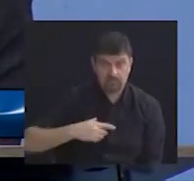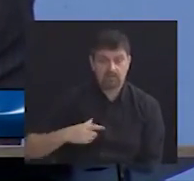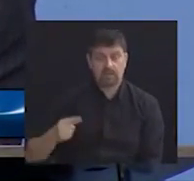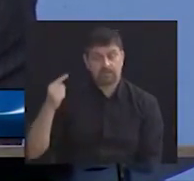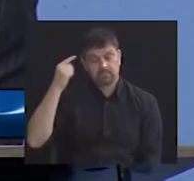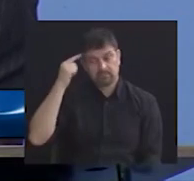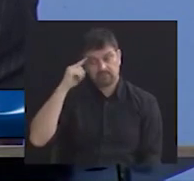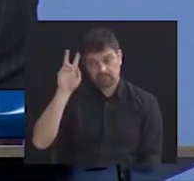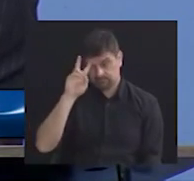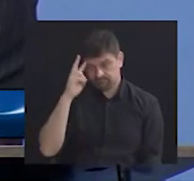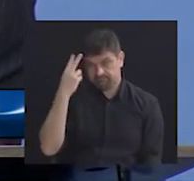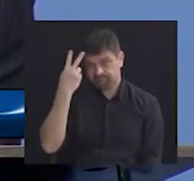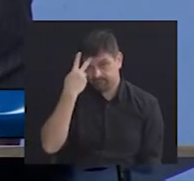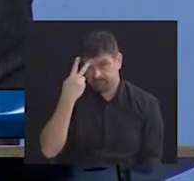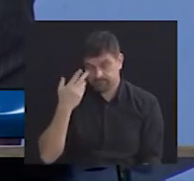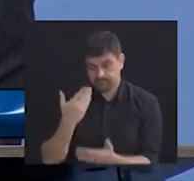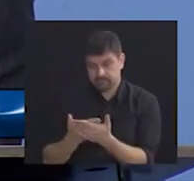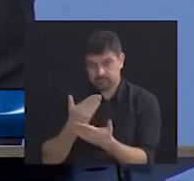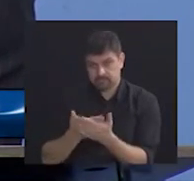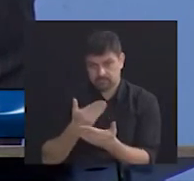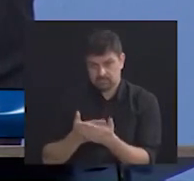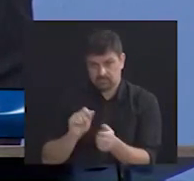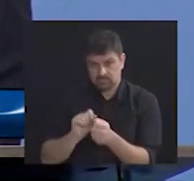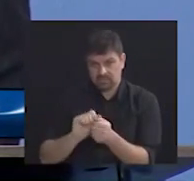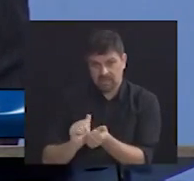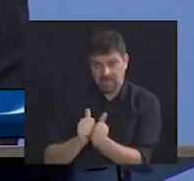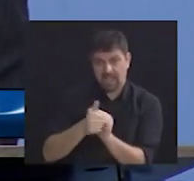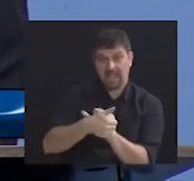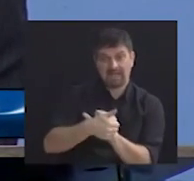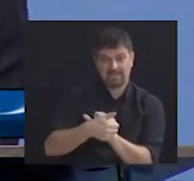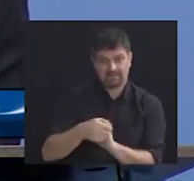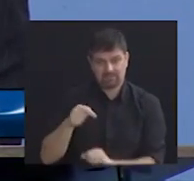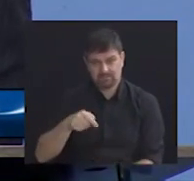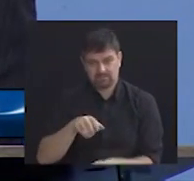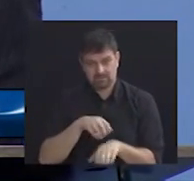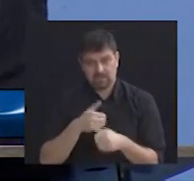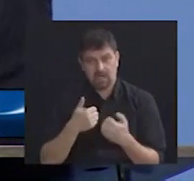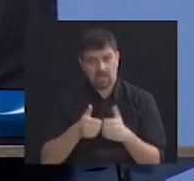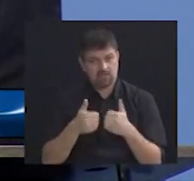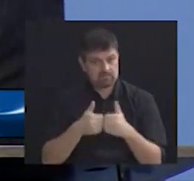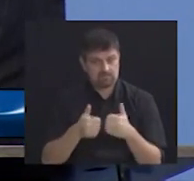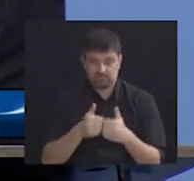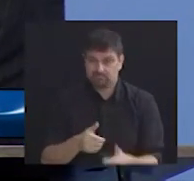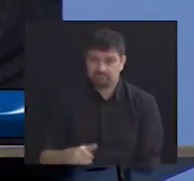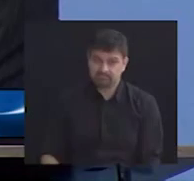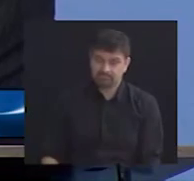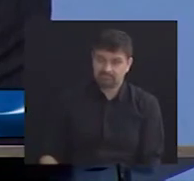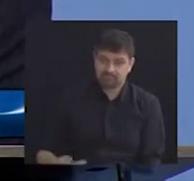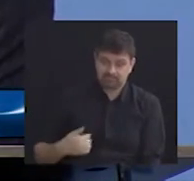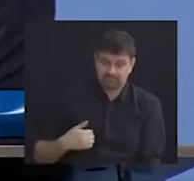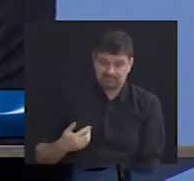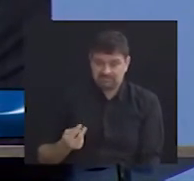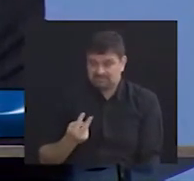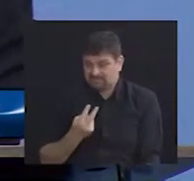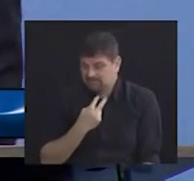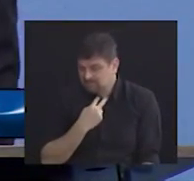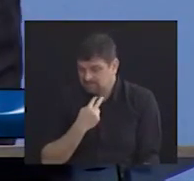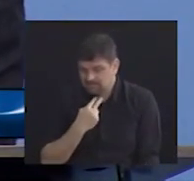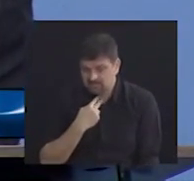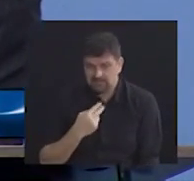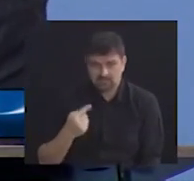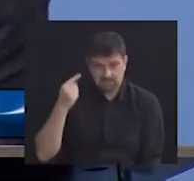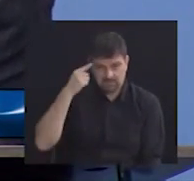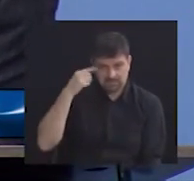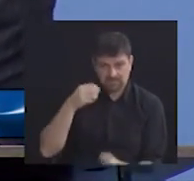revisto com algumas adequações. E não dá simplesmente para rever a situação